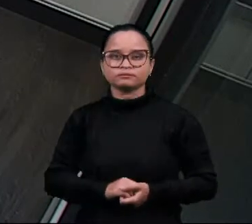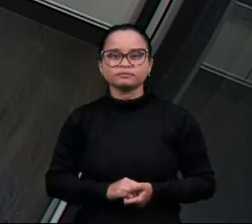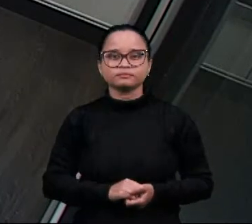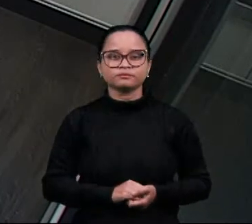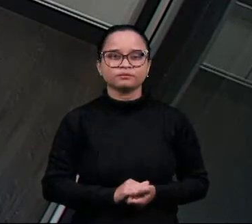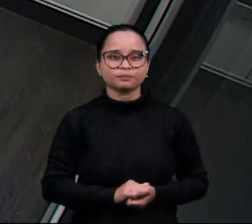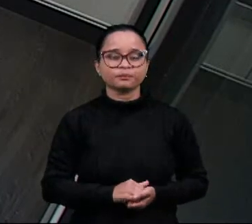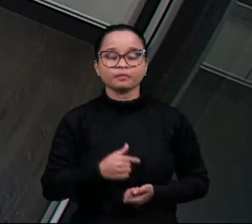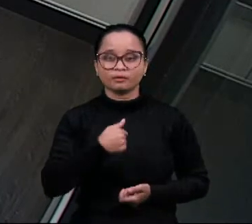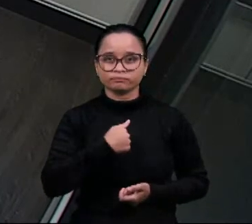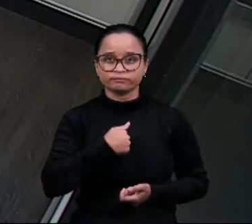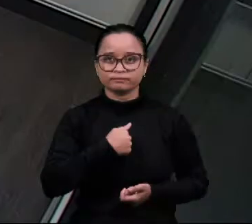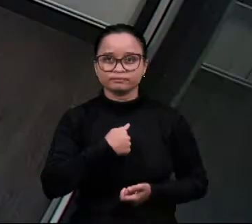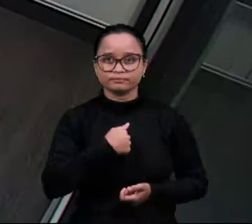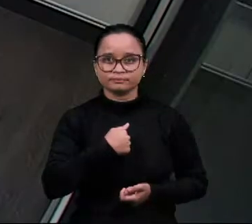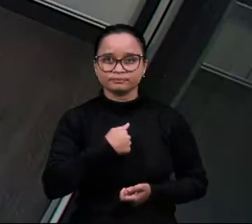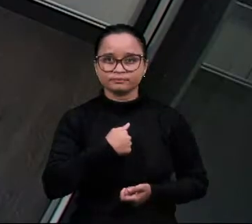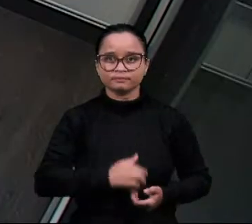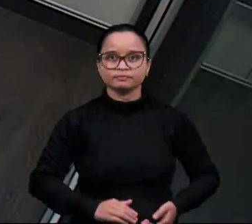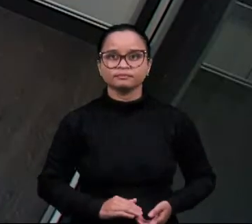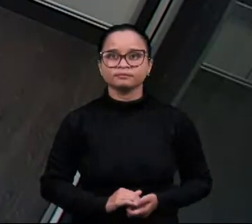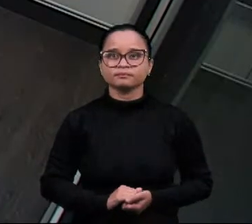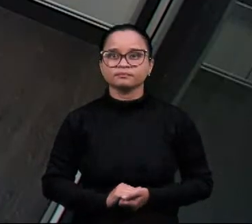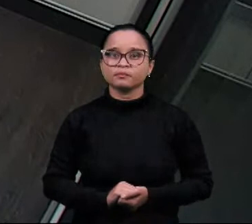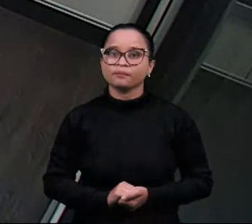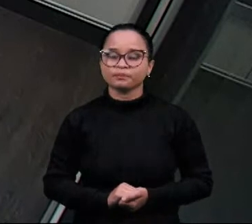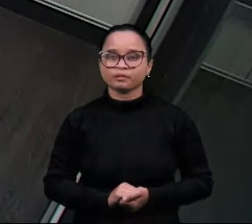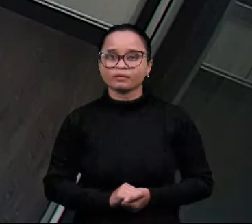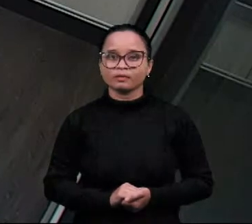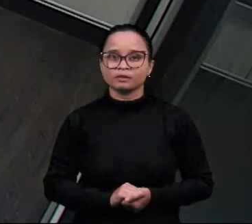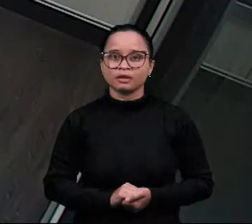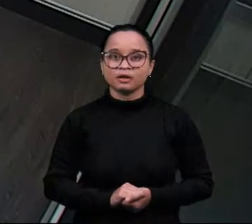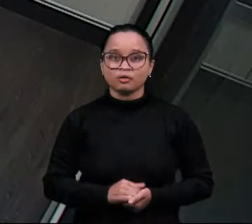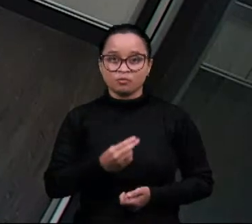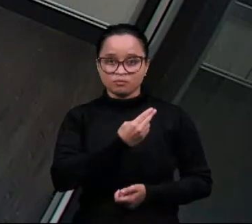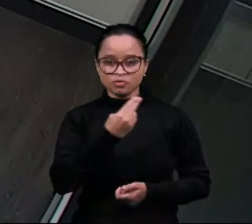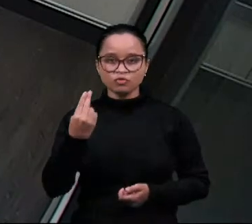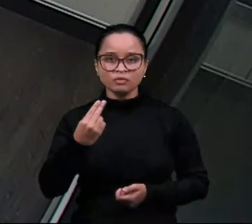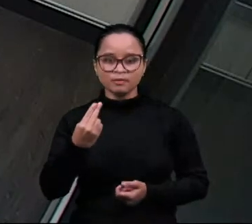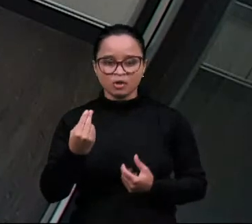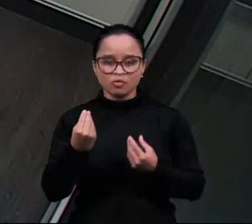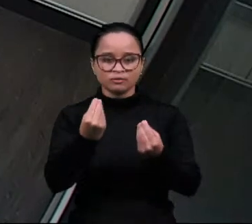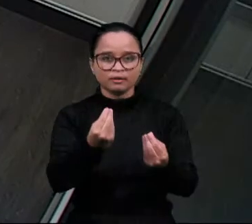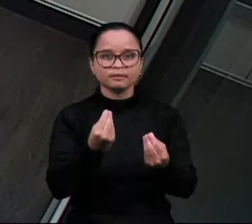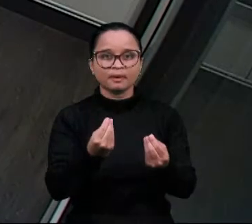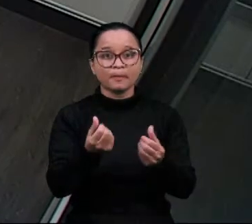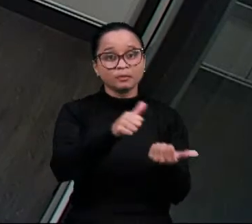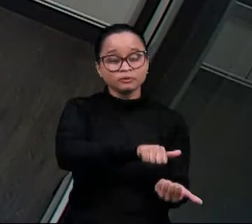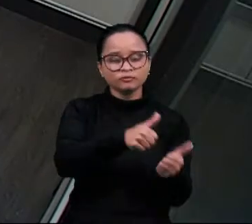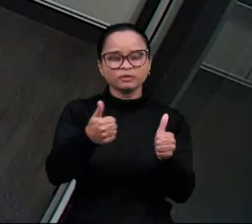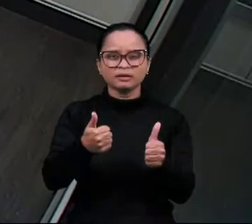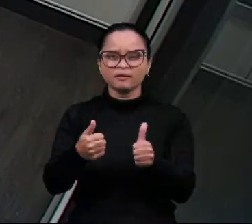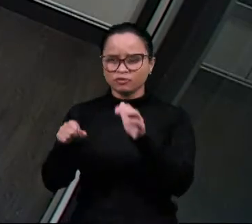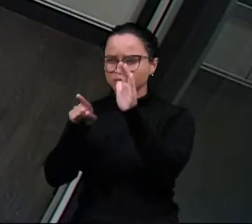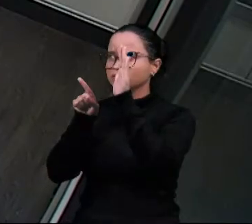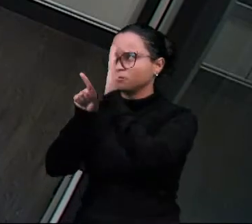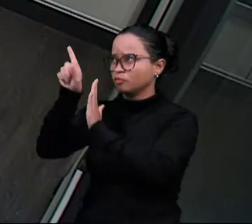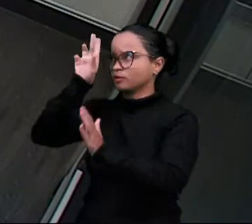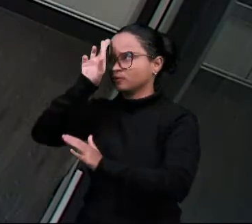eu dei o meu nome para o batismo. E foi consultado o batismo